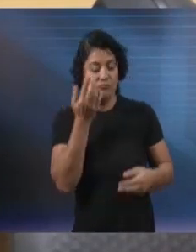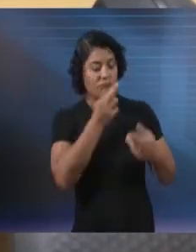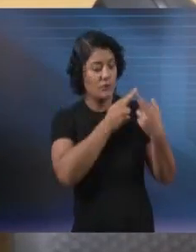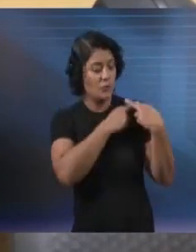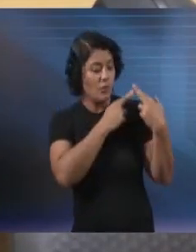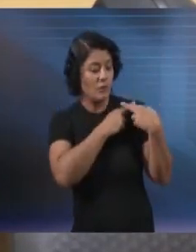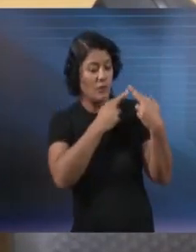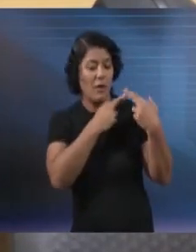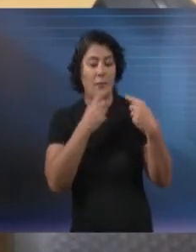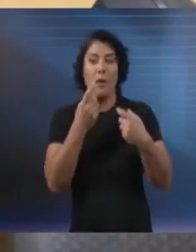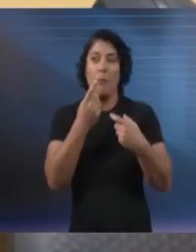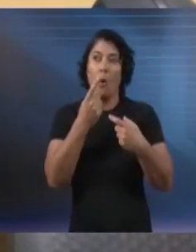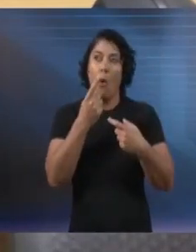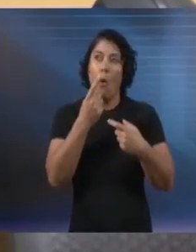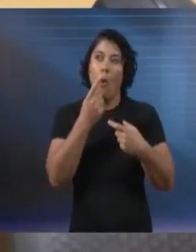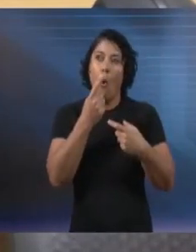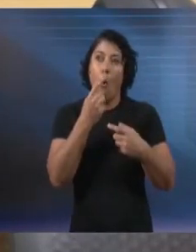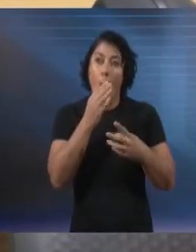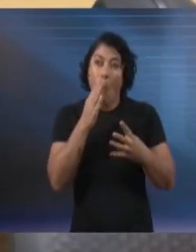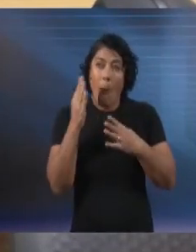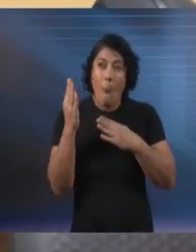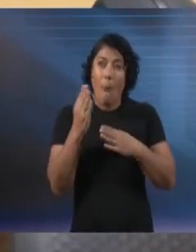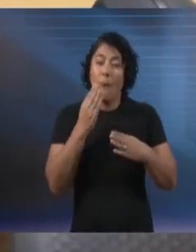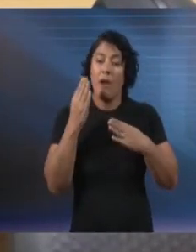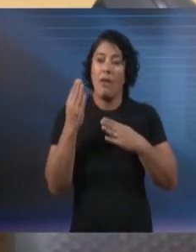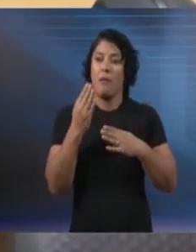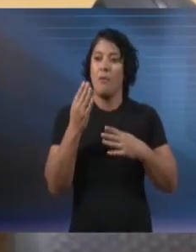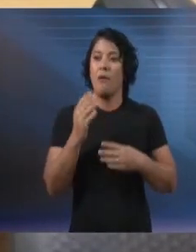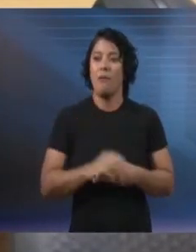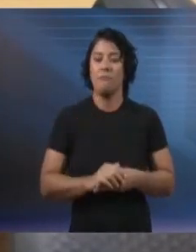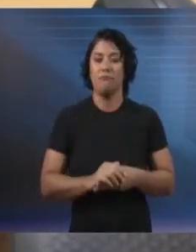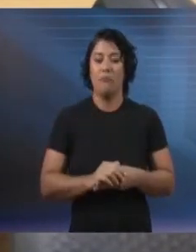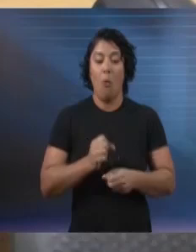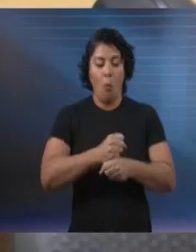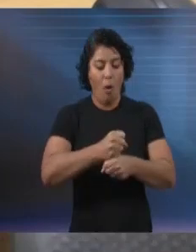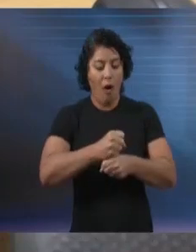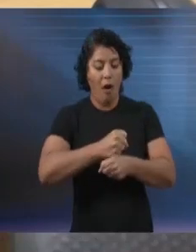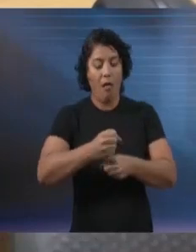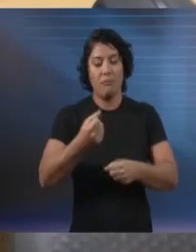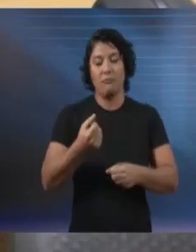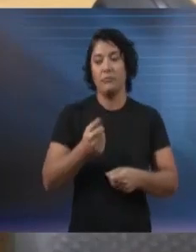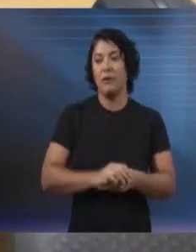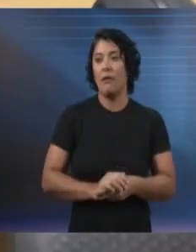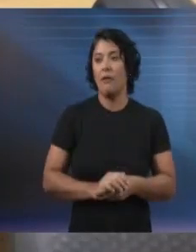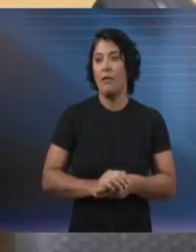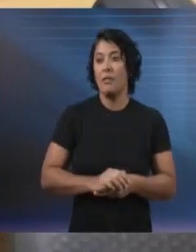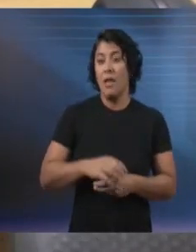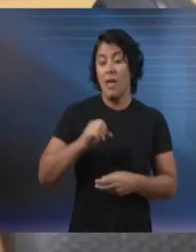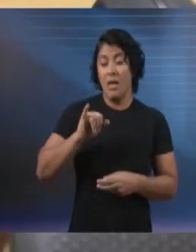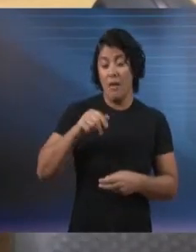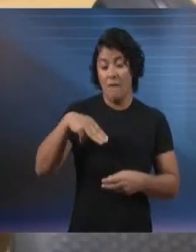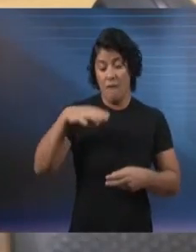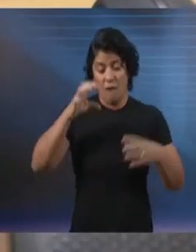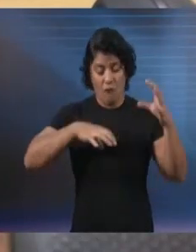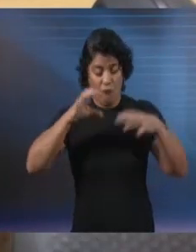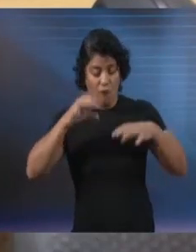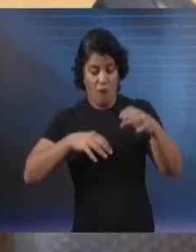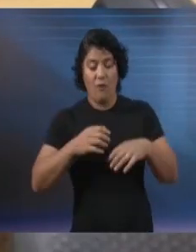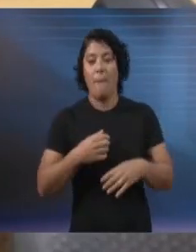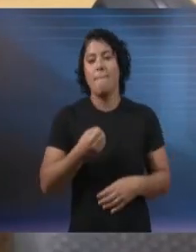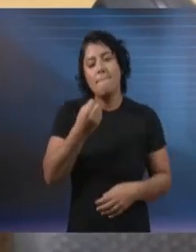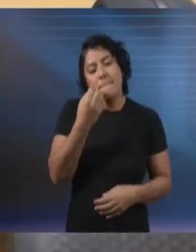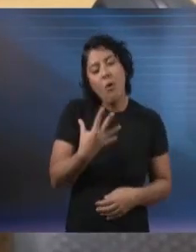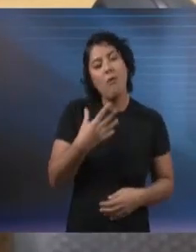meteorologia, um ano de inverno satisfatório em 2025. E aí todo mundo espera